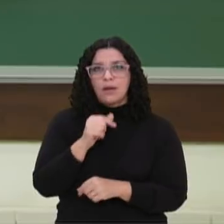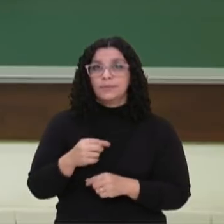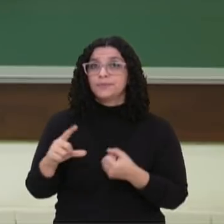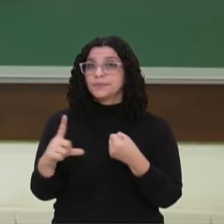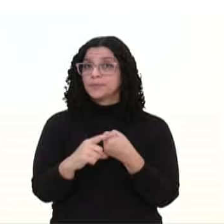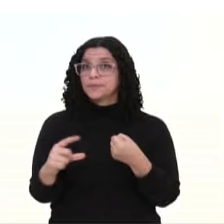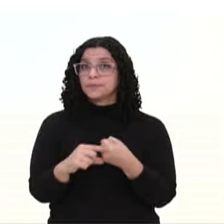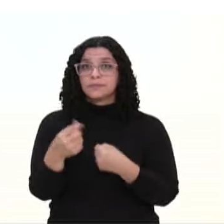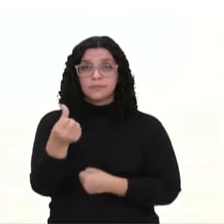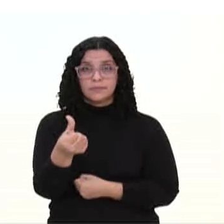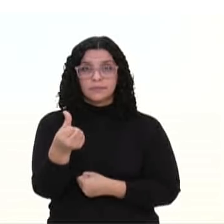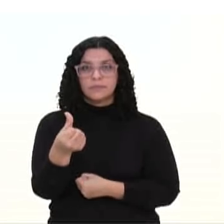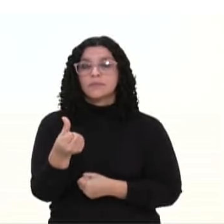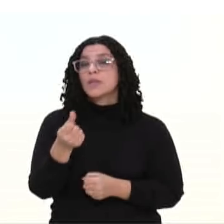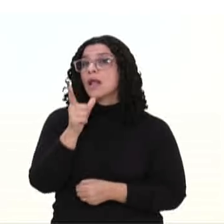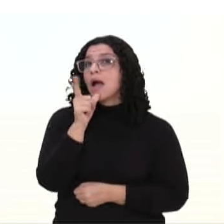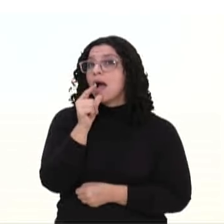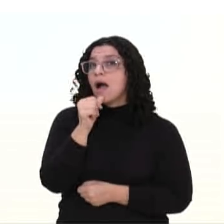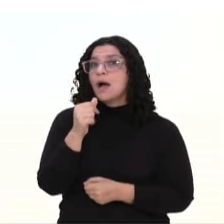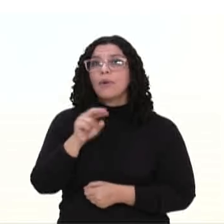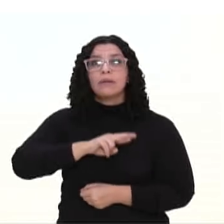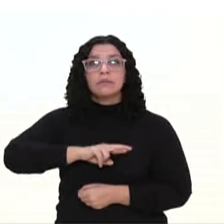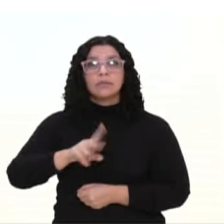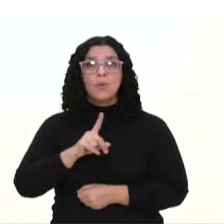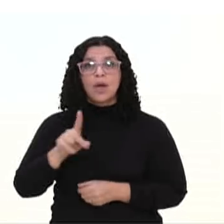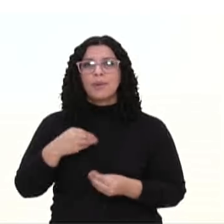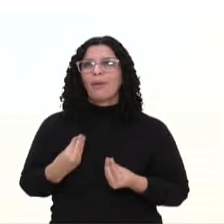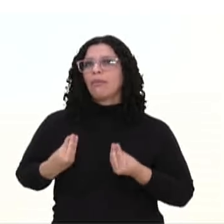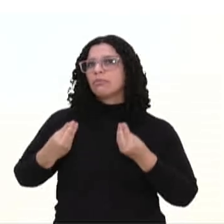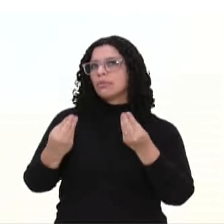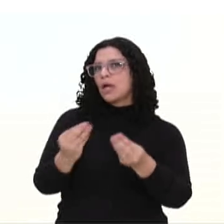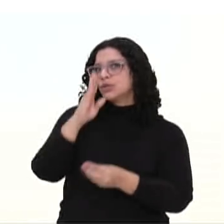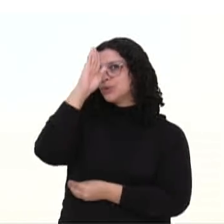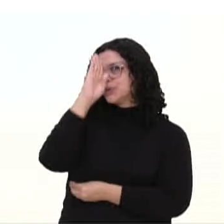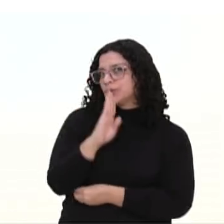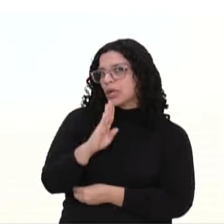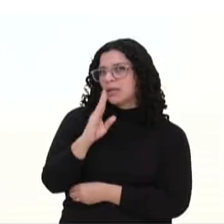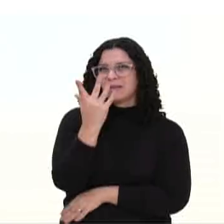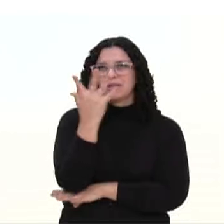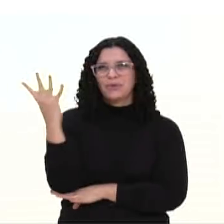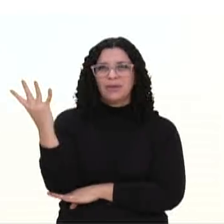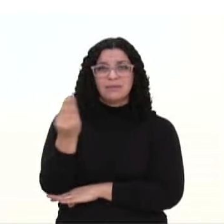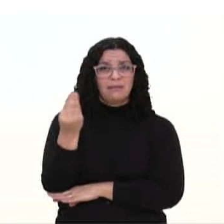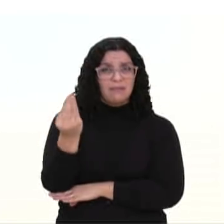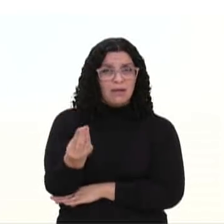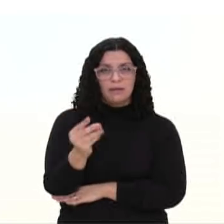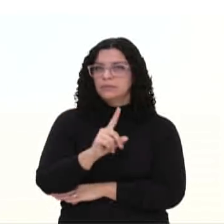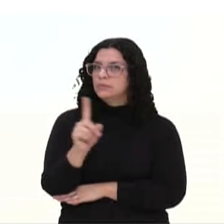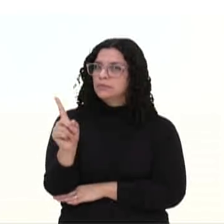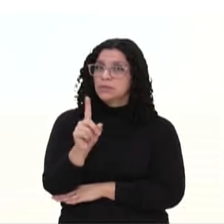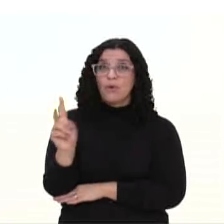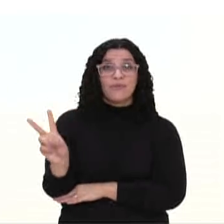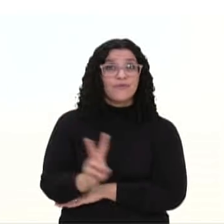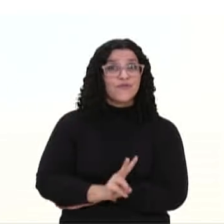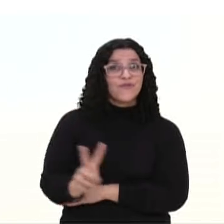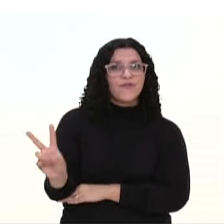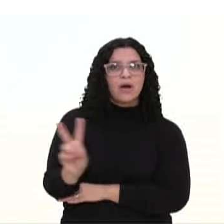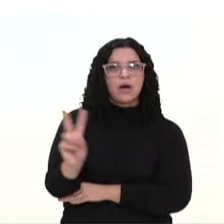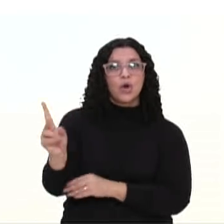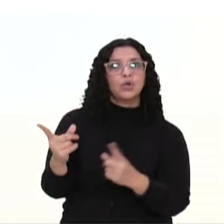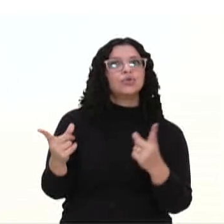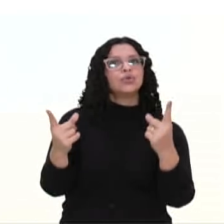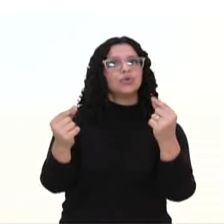Artigo 6º. A água não é uma doação gratuita da natureza. Ela tem um valor